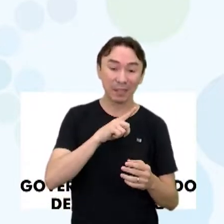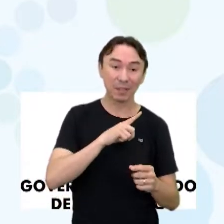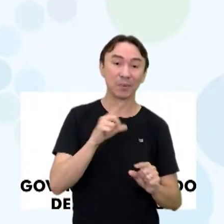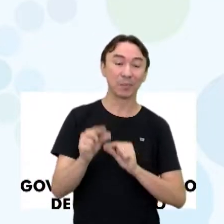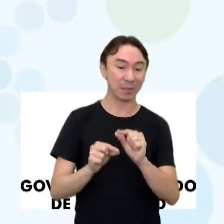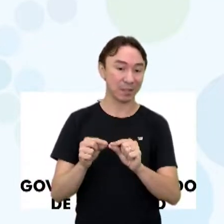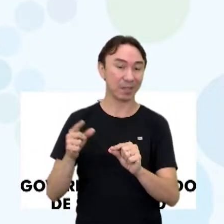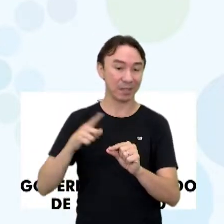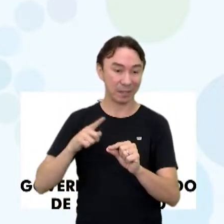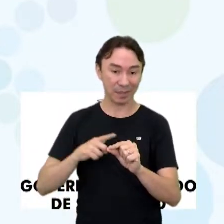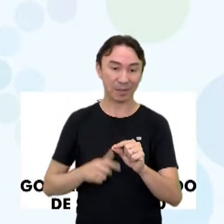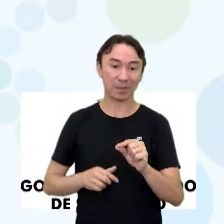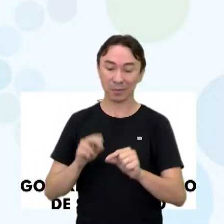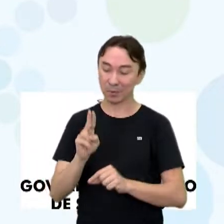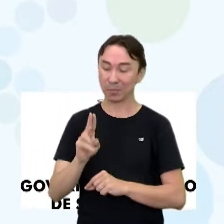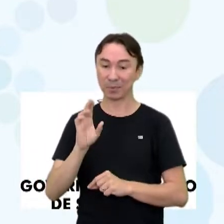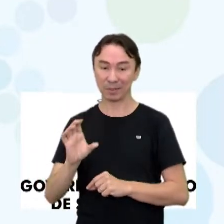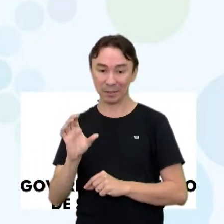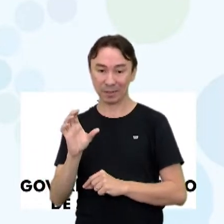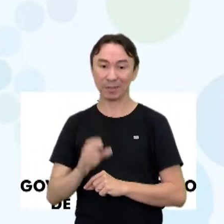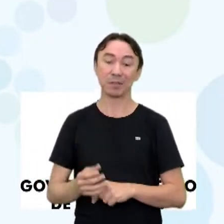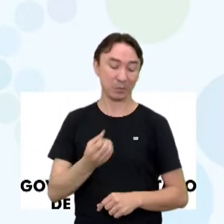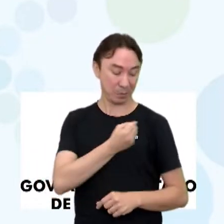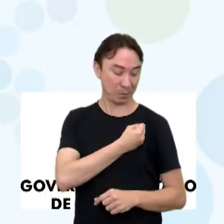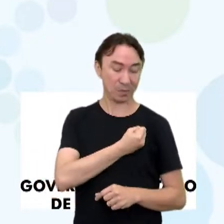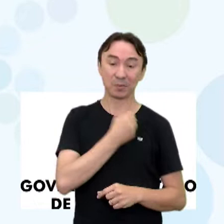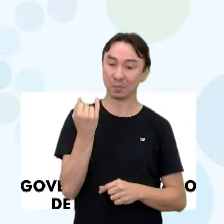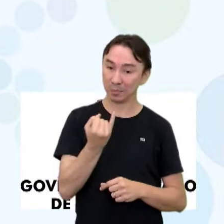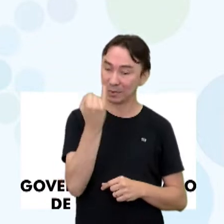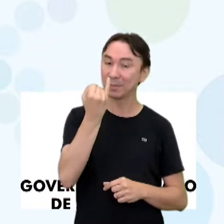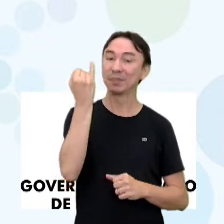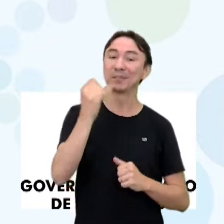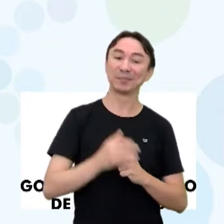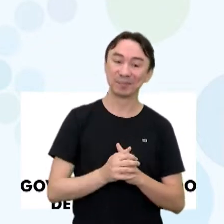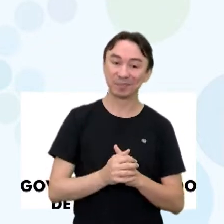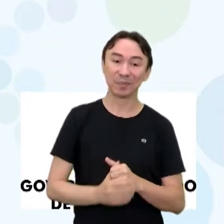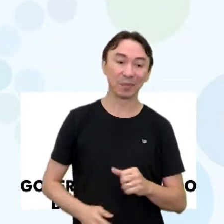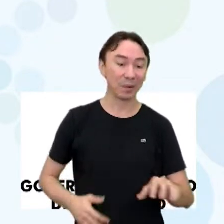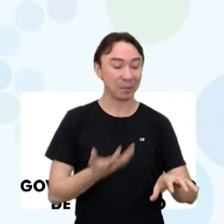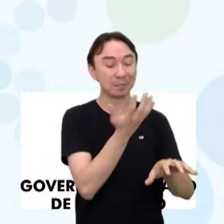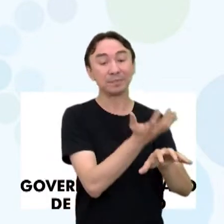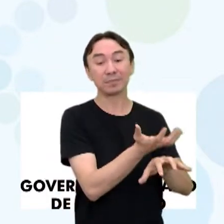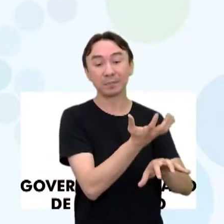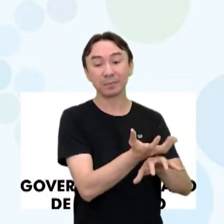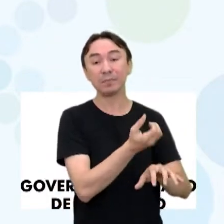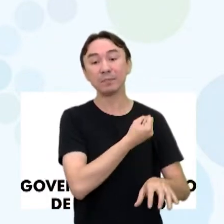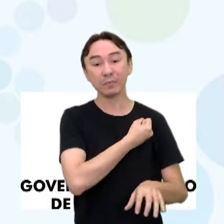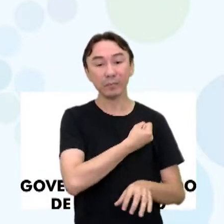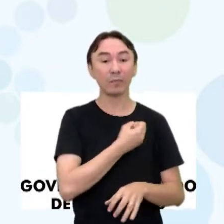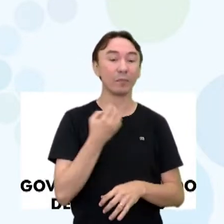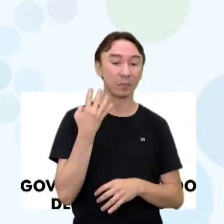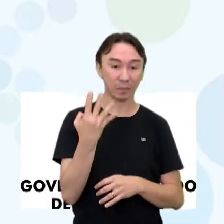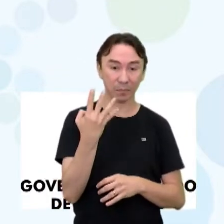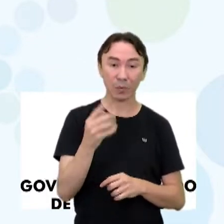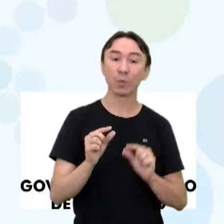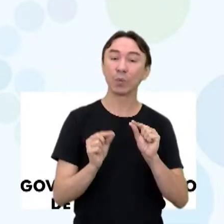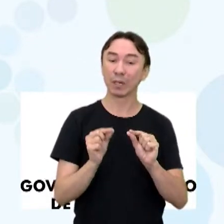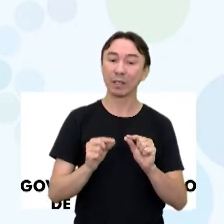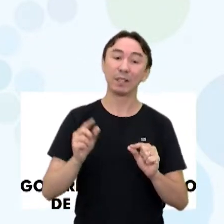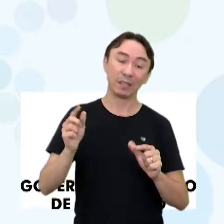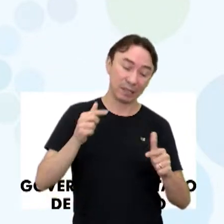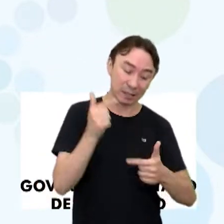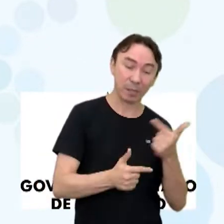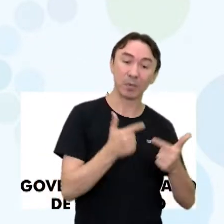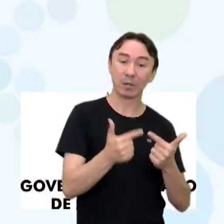componente nosso é o componente número 4, você já sabe, trabalho, política e pensamento econômico.